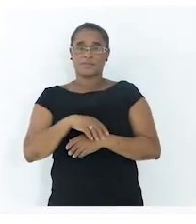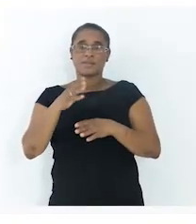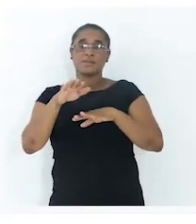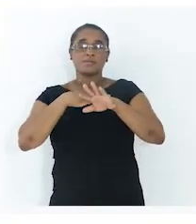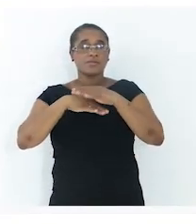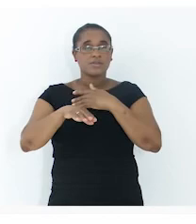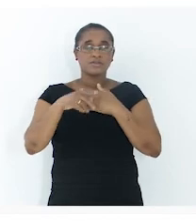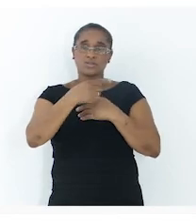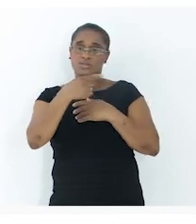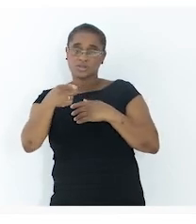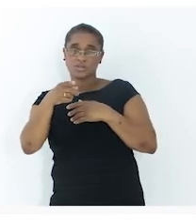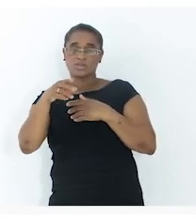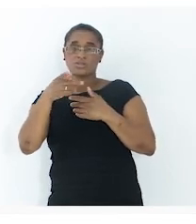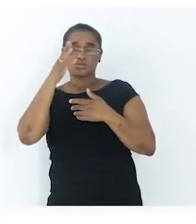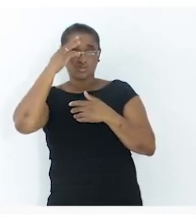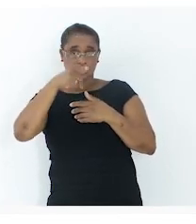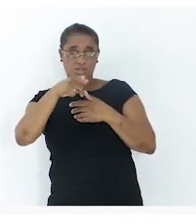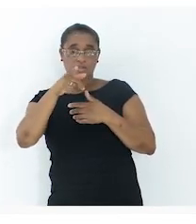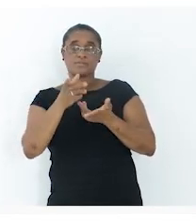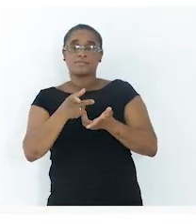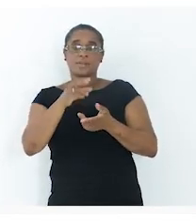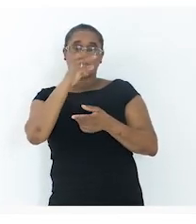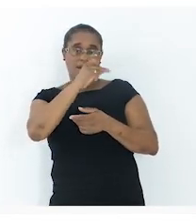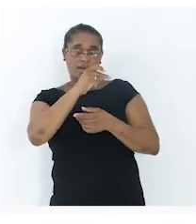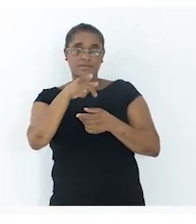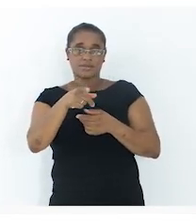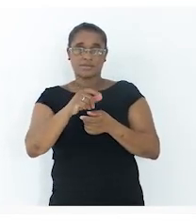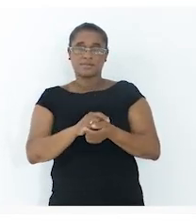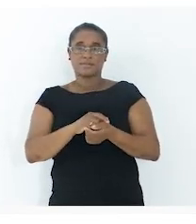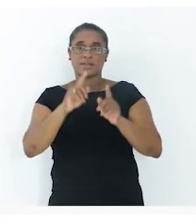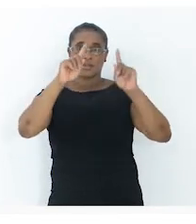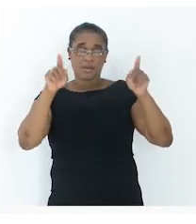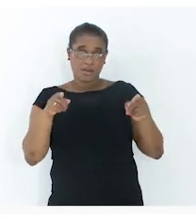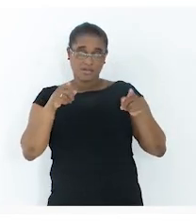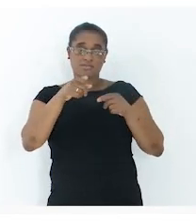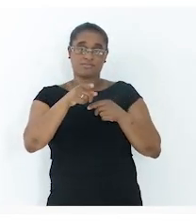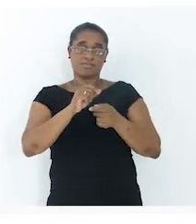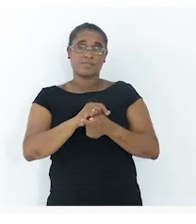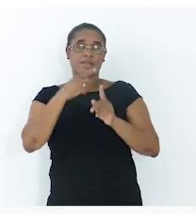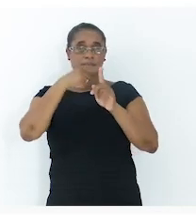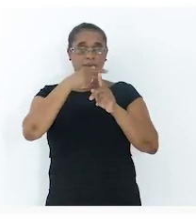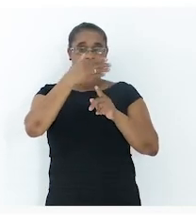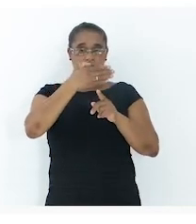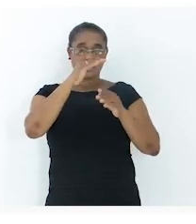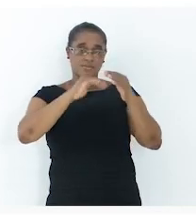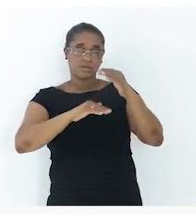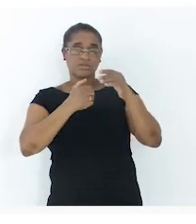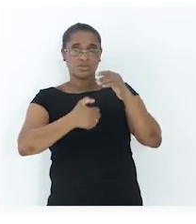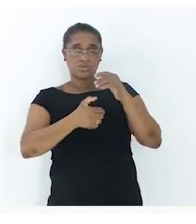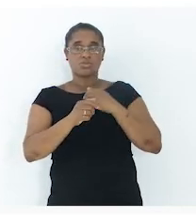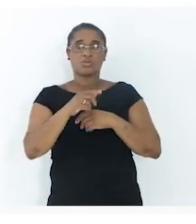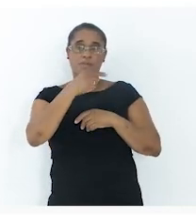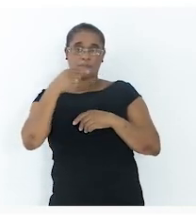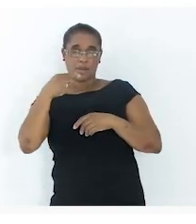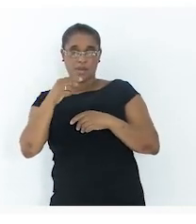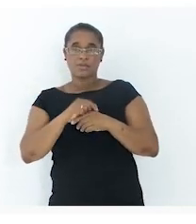Calcula as seguintes expressões. A linha A diz o seguinte, entre parênteses, mais 7 sobre 5